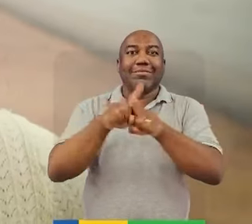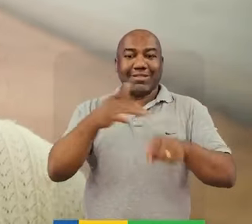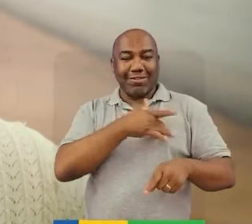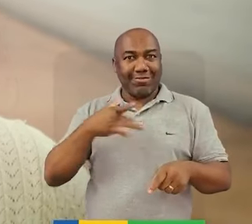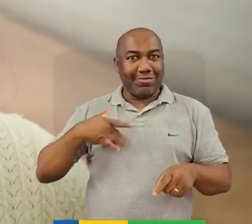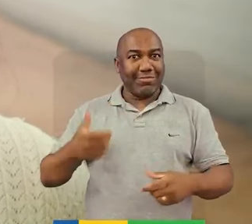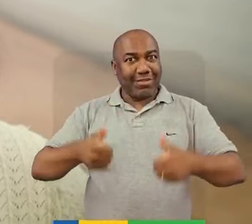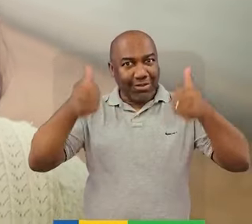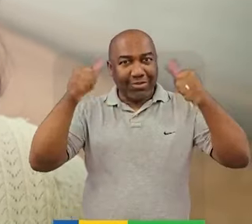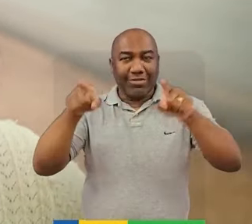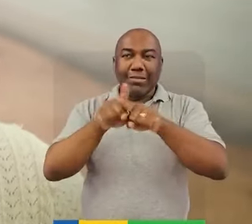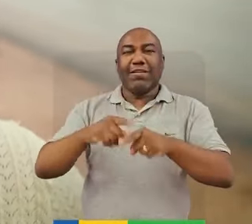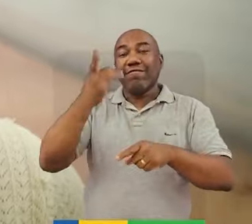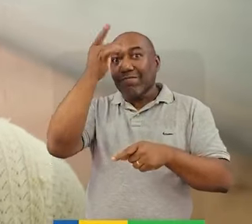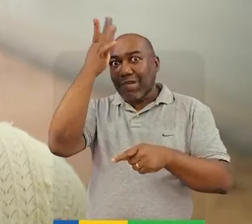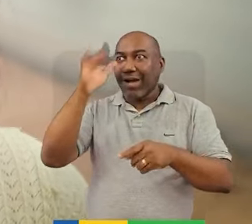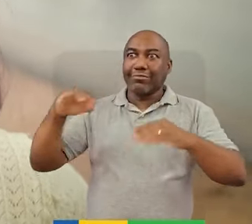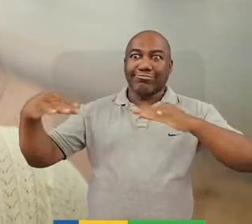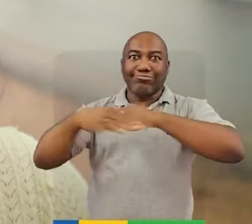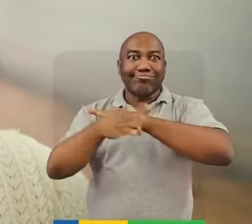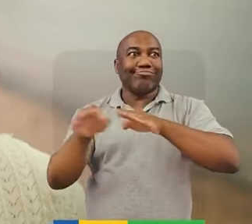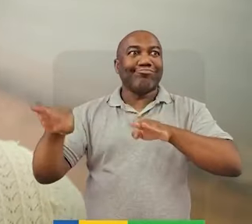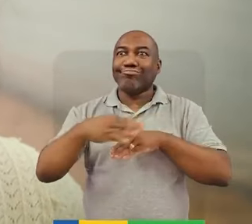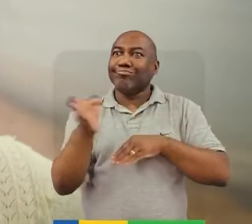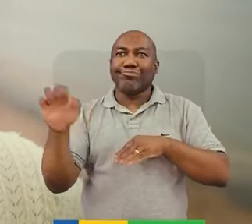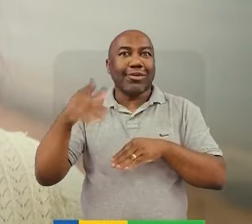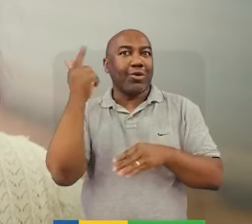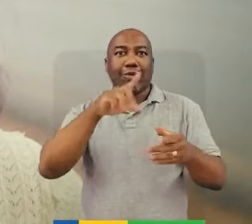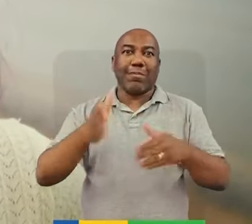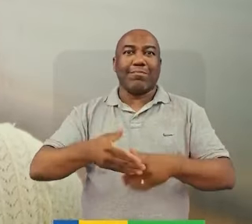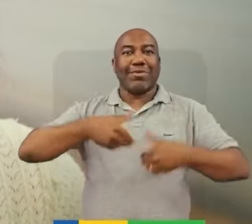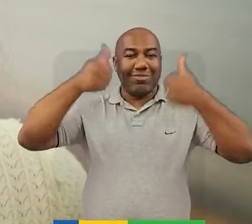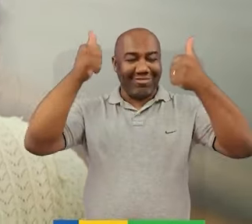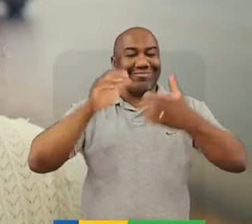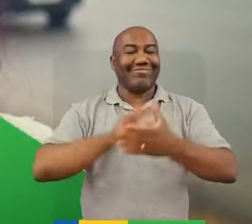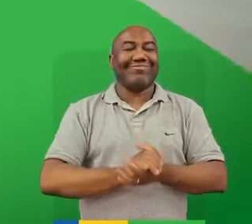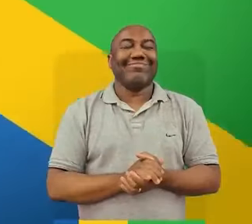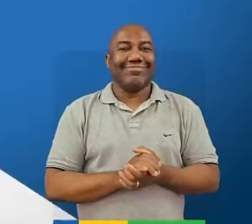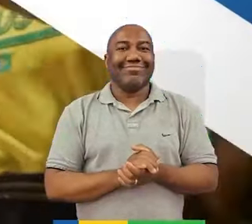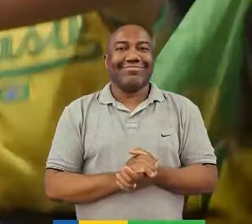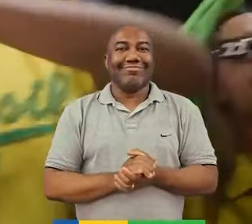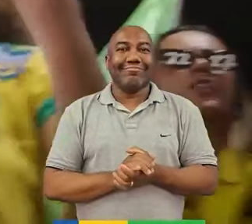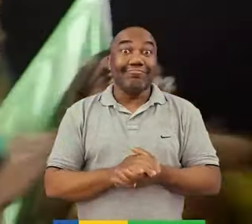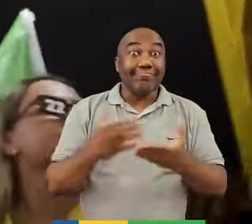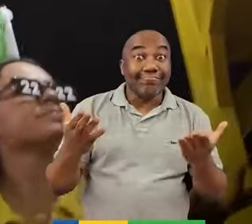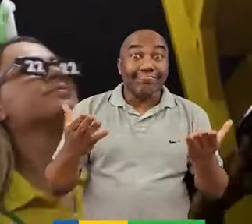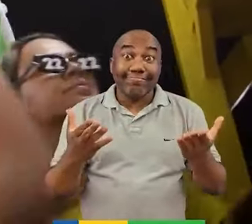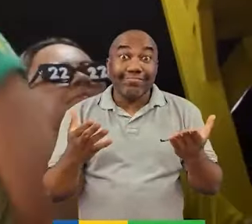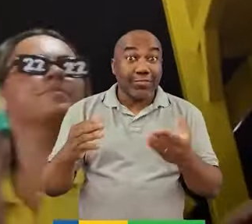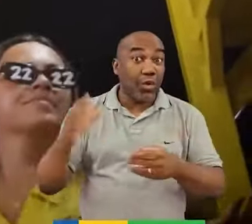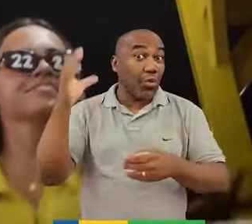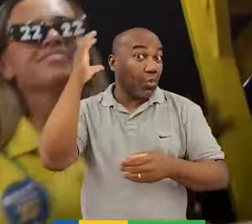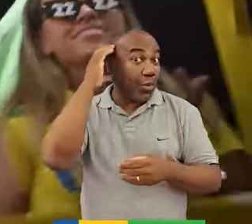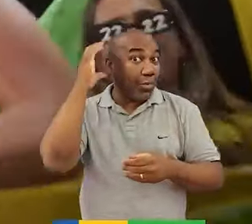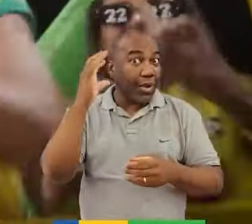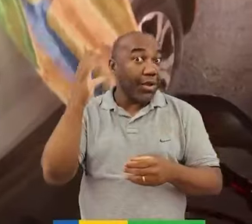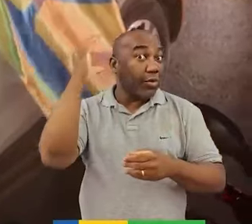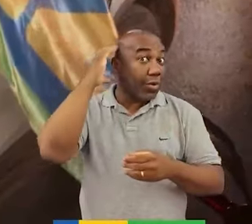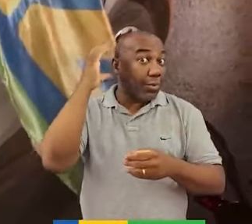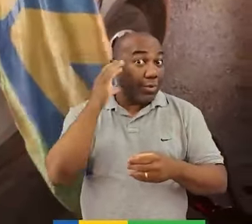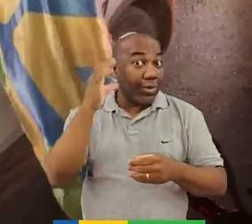aqui. É mais saúde, mais facilidade e uma região sul que vai ficar ainda melhor. Se teu sonho é ver